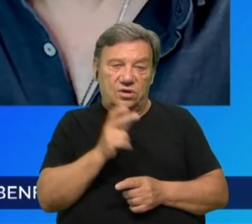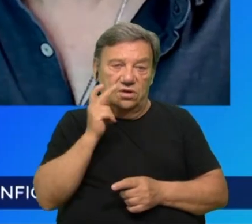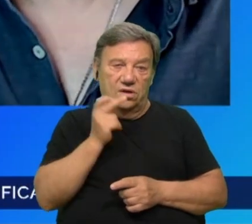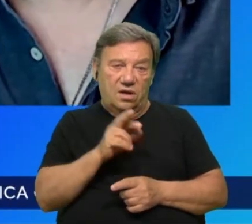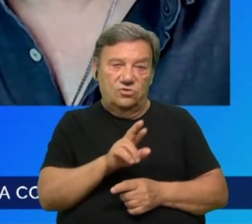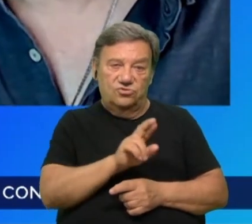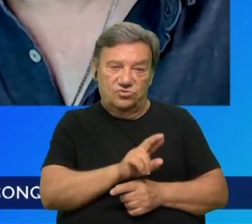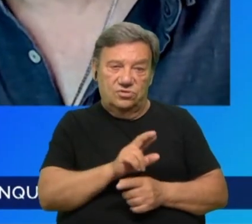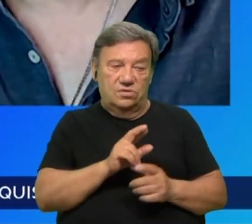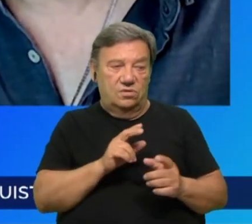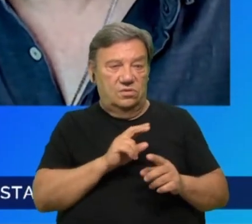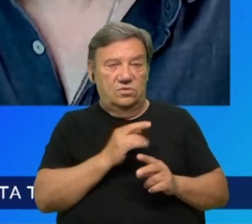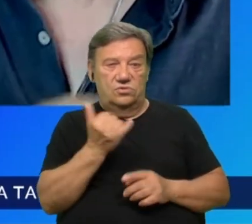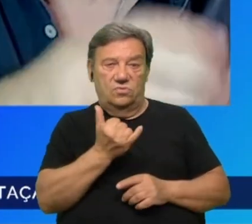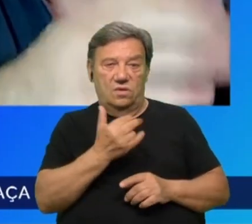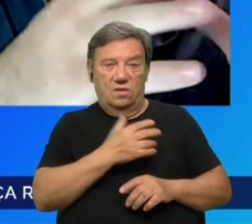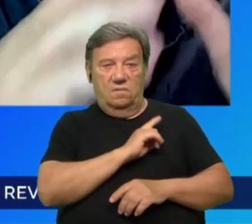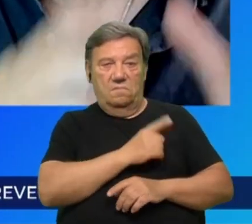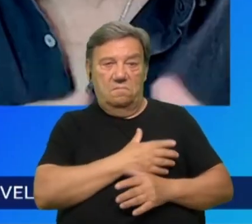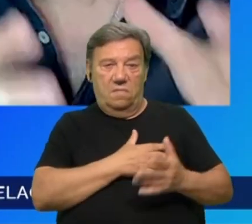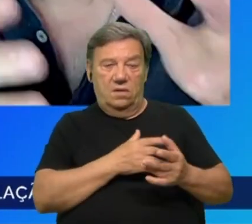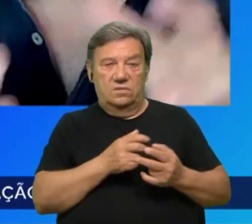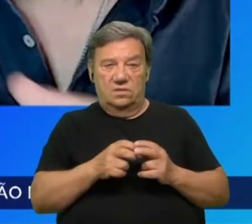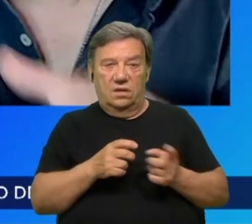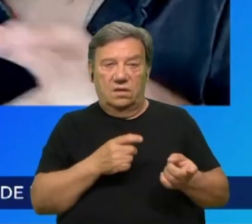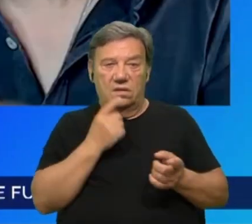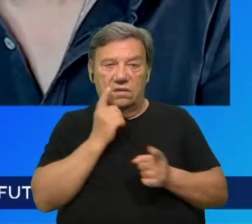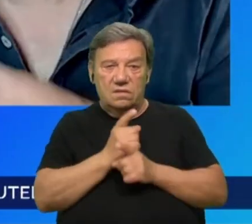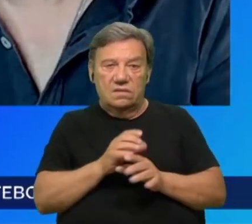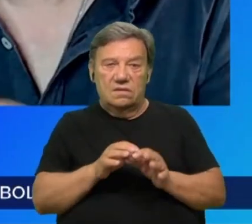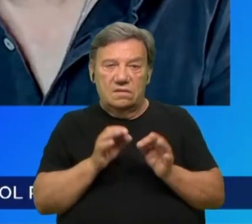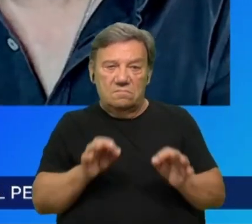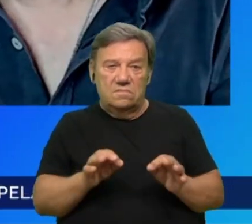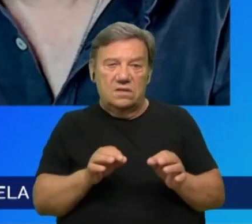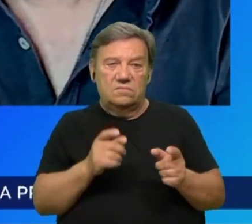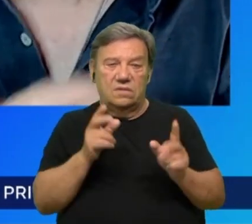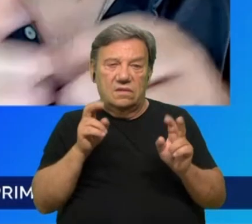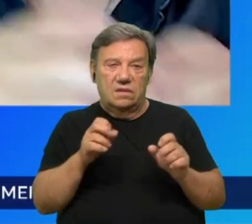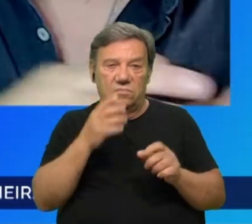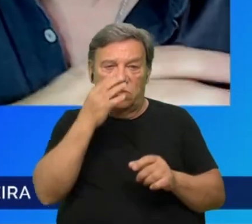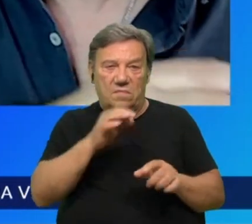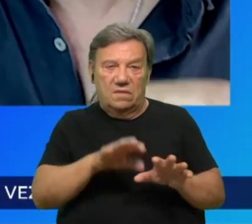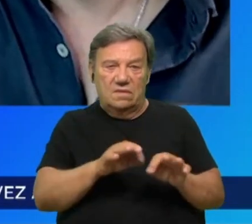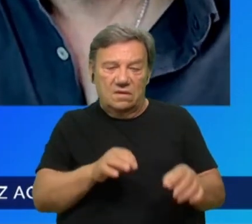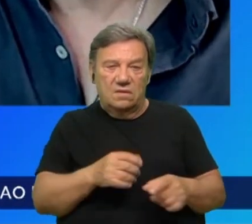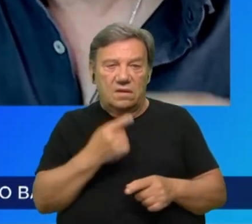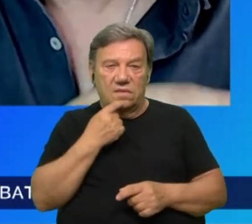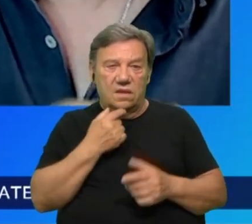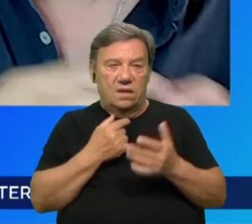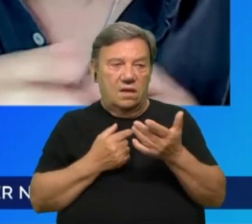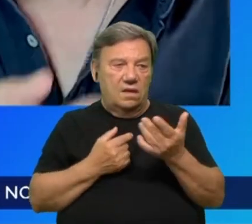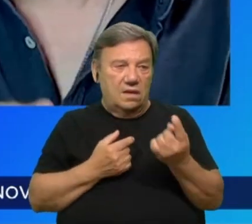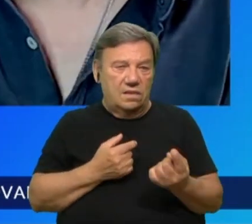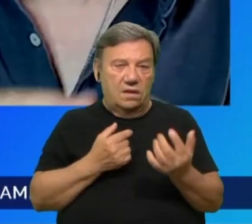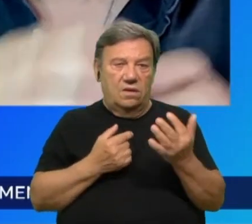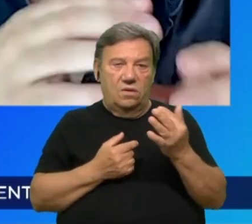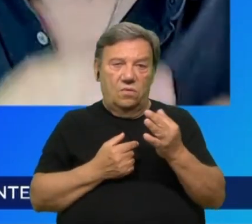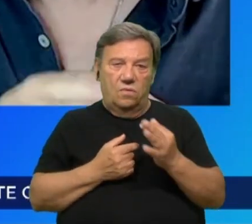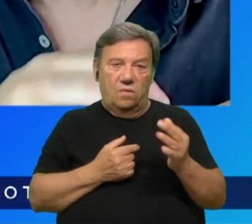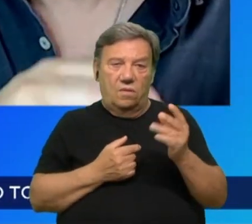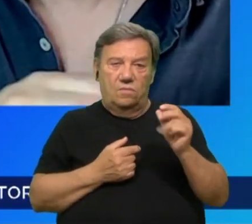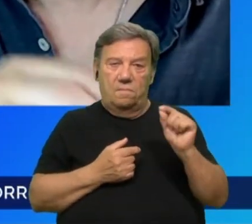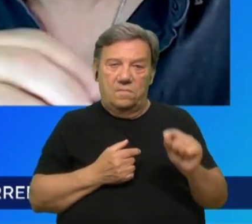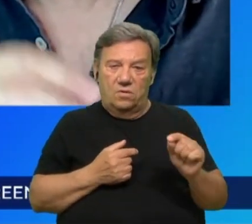nos raios-x, na segunda mais poderosa, a segunda energia mais poderosa, temos exatamente o mesmo tipo de comportamento. Ou seja, a cada 44